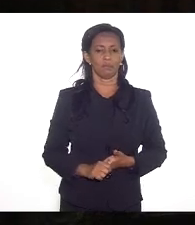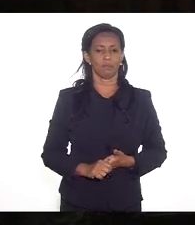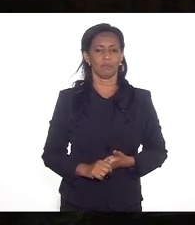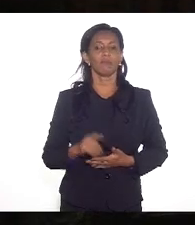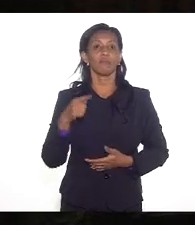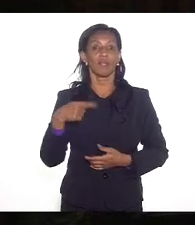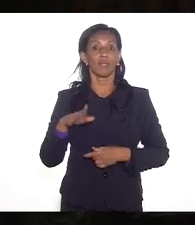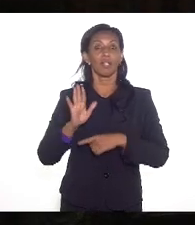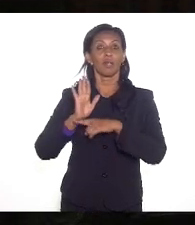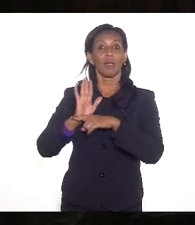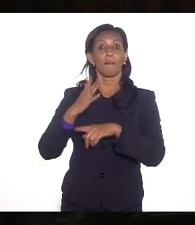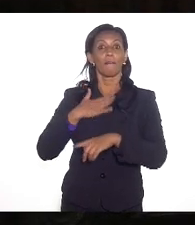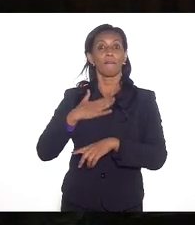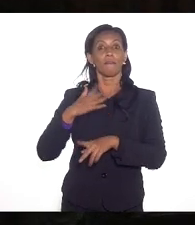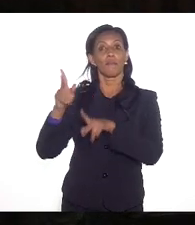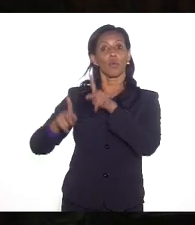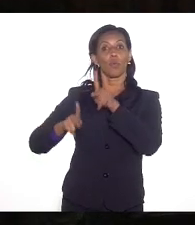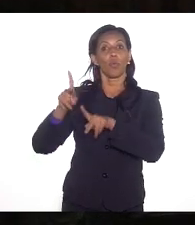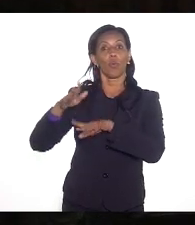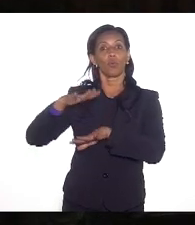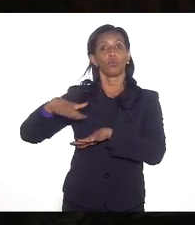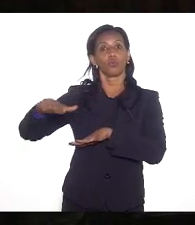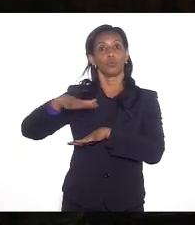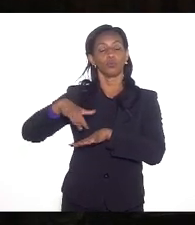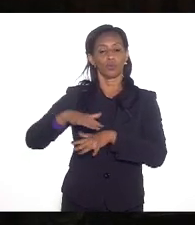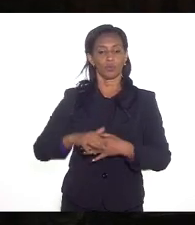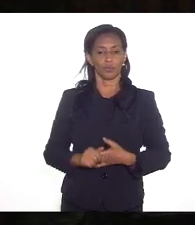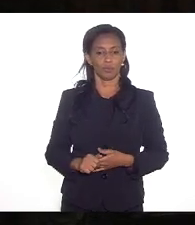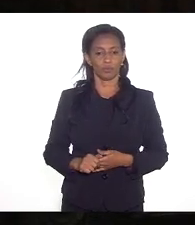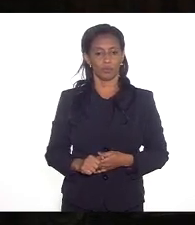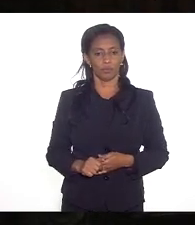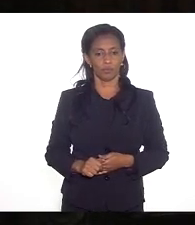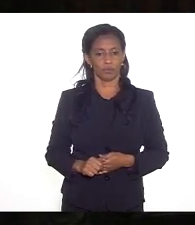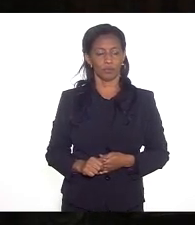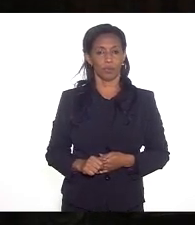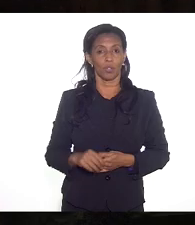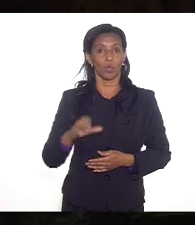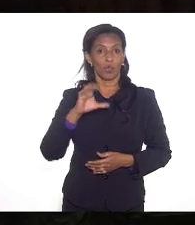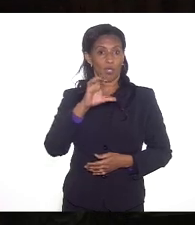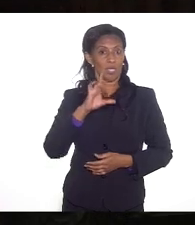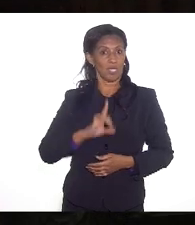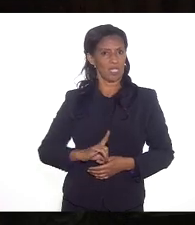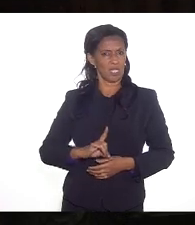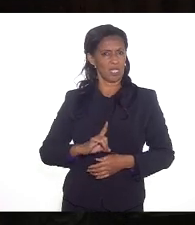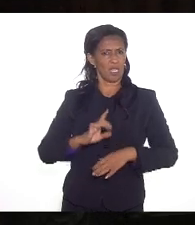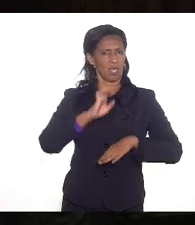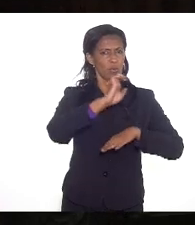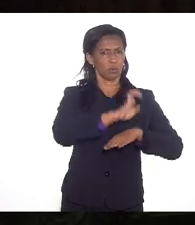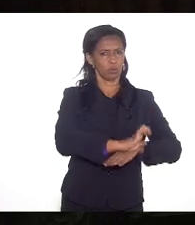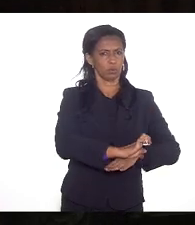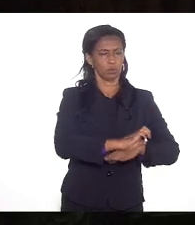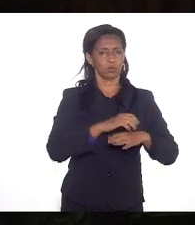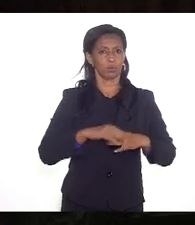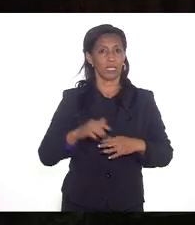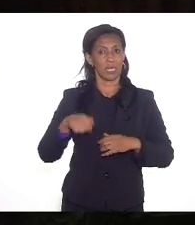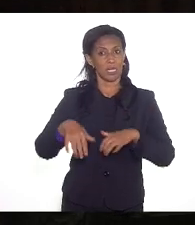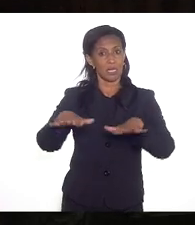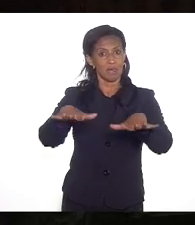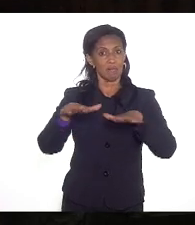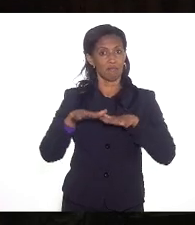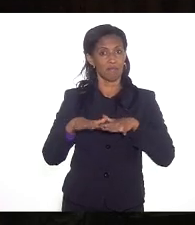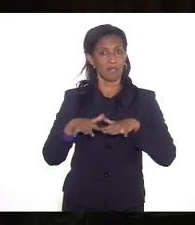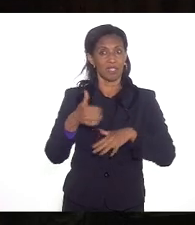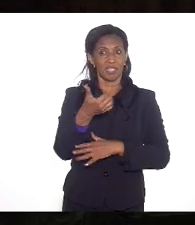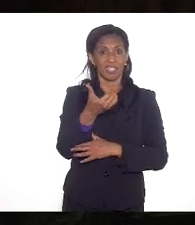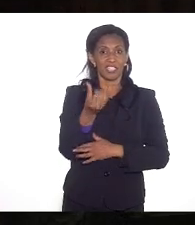aquele defende o meu povo o povo o cidadão Fluminense nesse plenário o